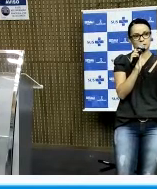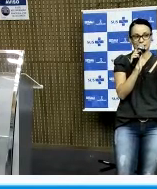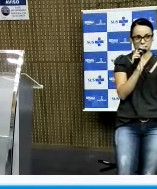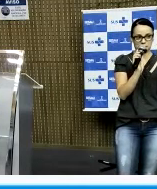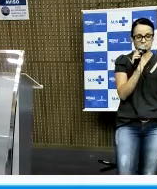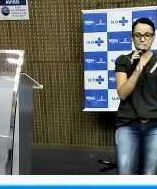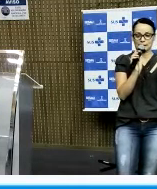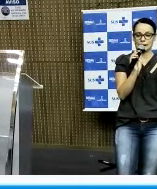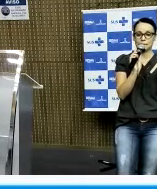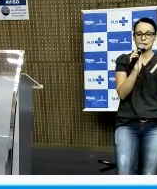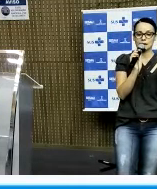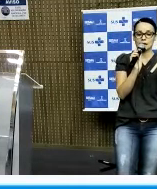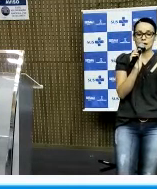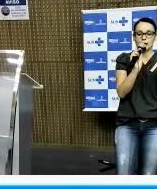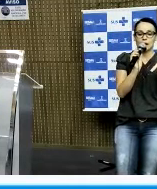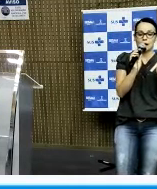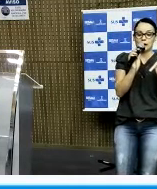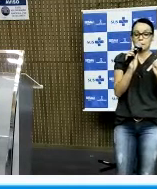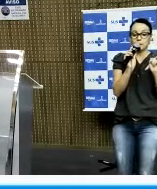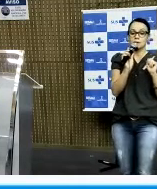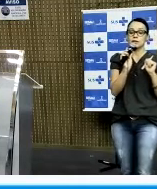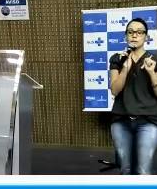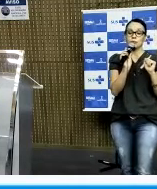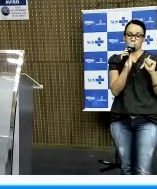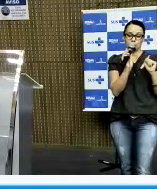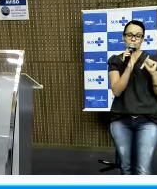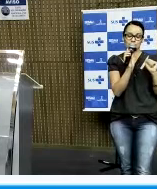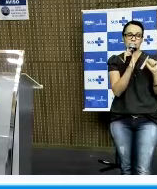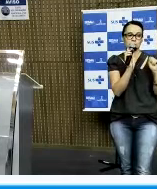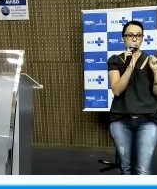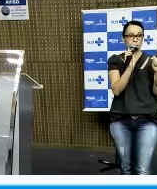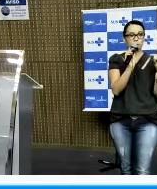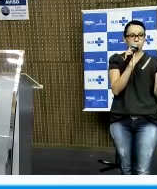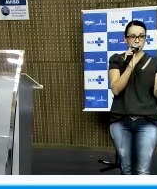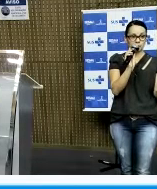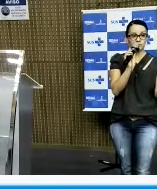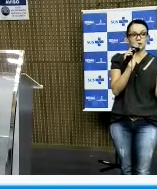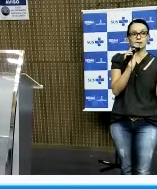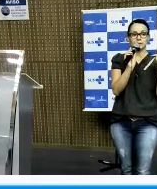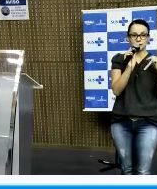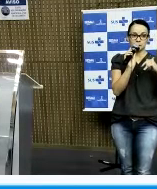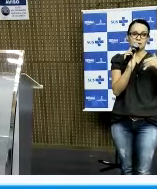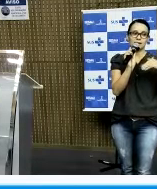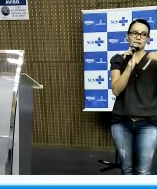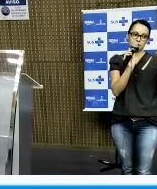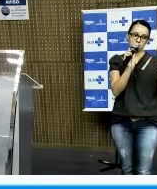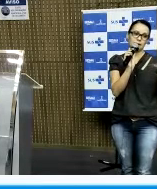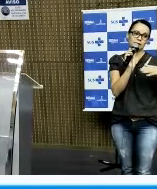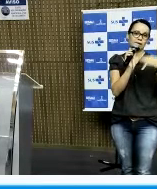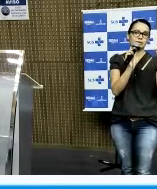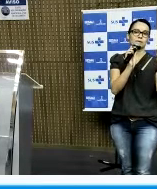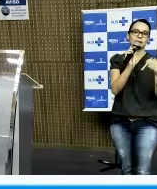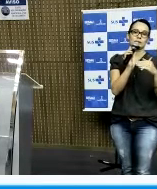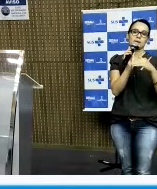da unidade, tá? Proporção de abandono, isso nos preocupa muito e, infelizmente, está